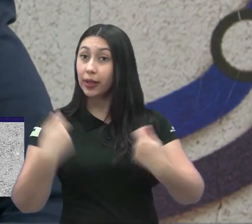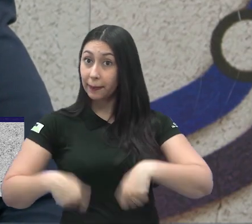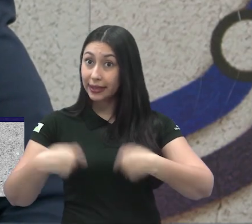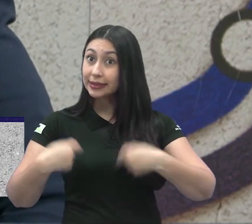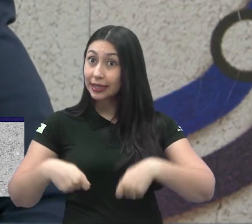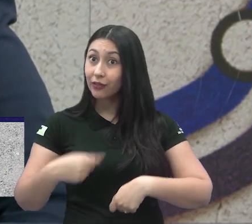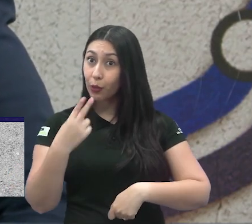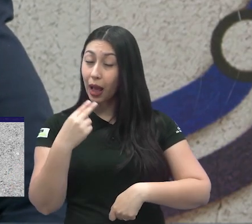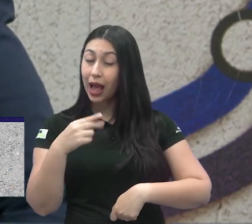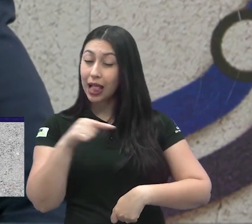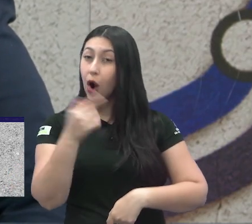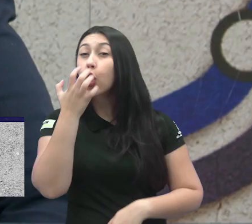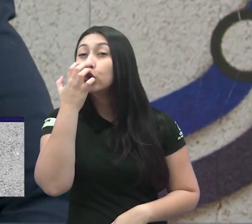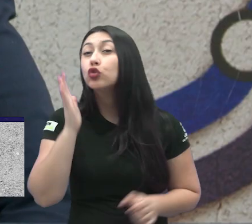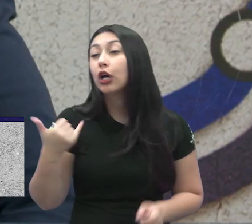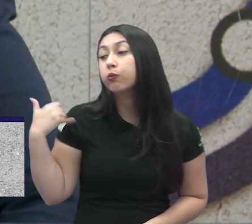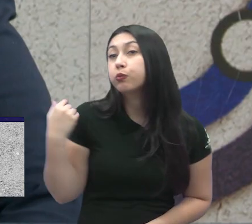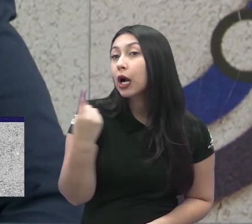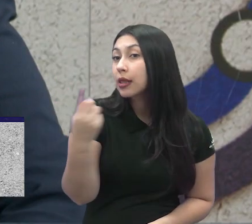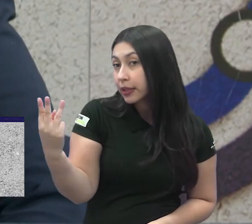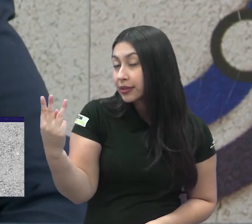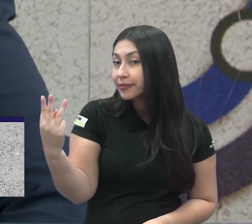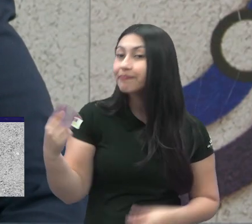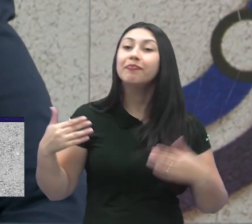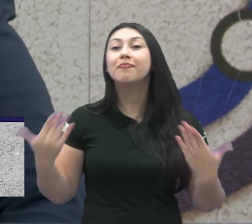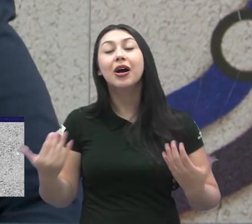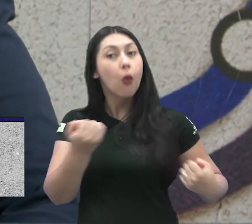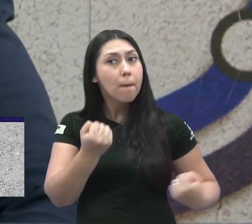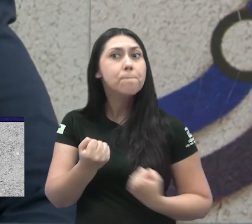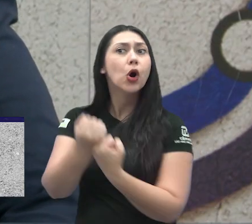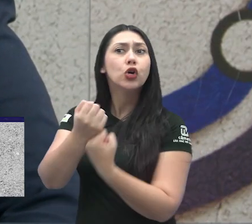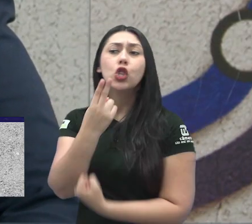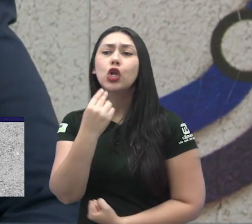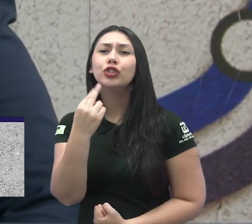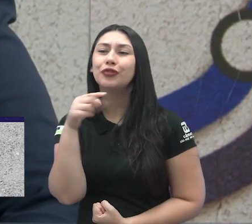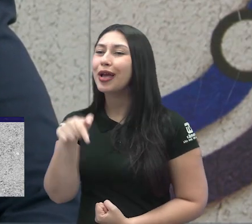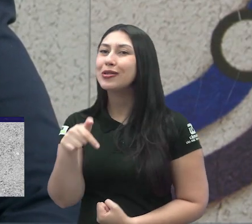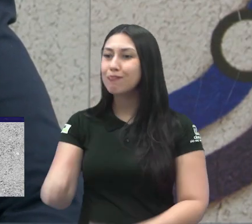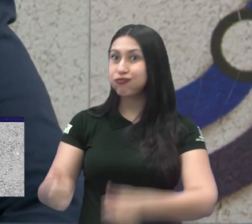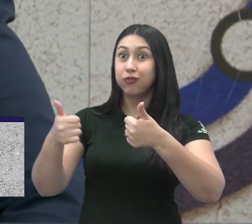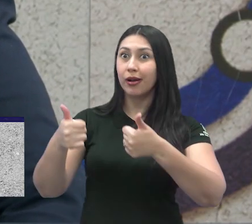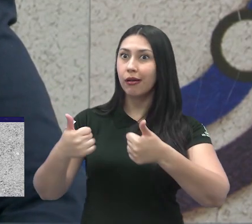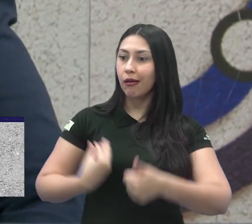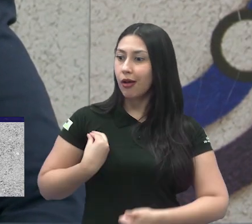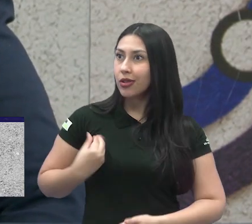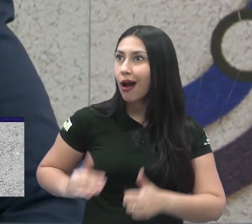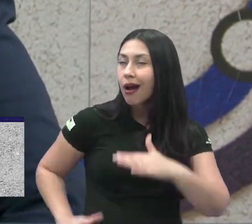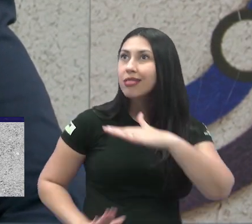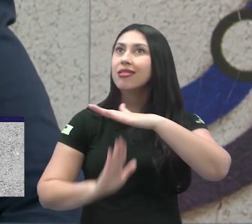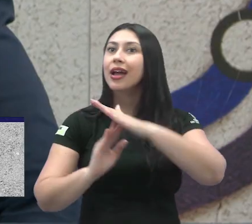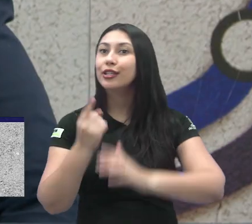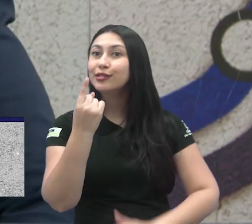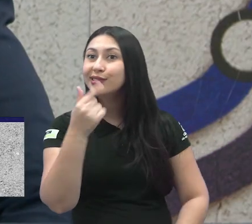labrador de 13 anos, e com essa dieta coadjuvante ele ficou super bem. Inclusive, ele viveu até